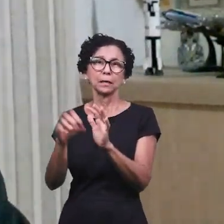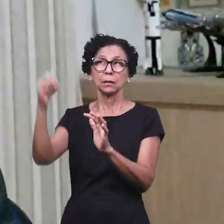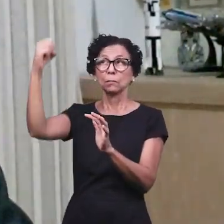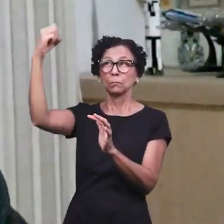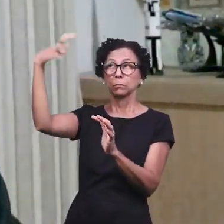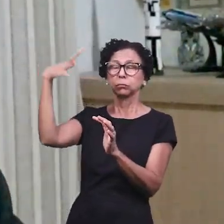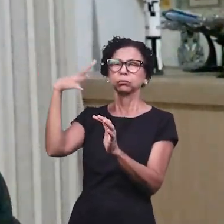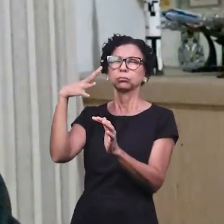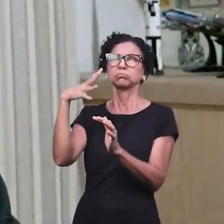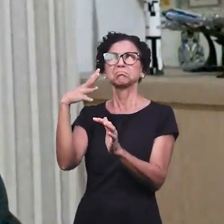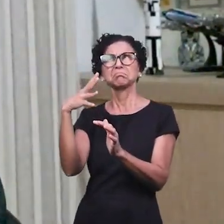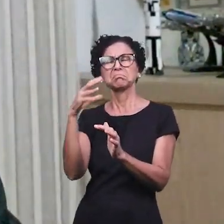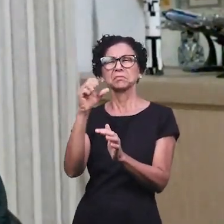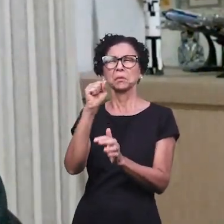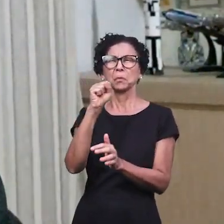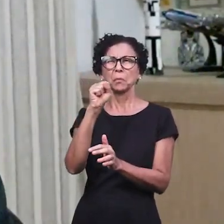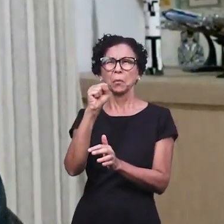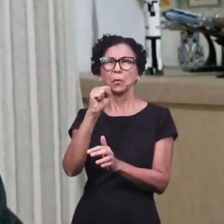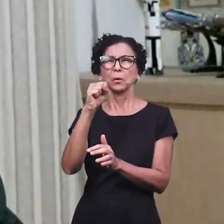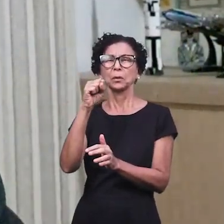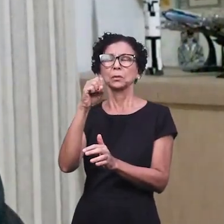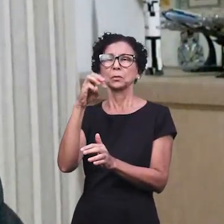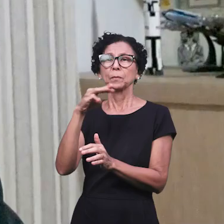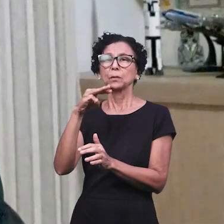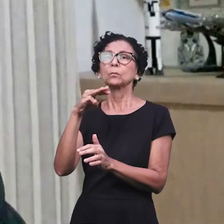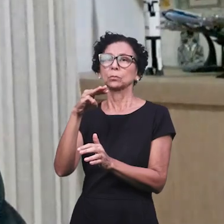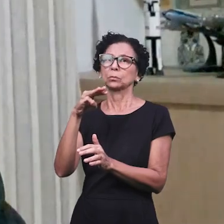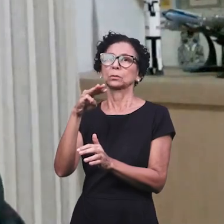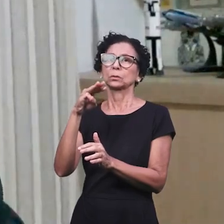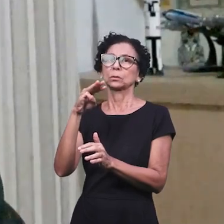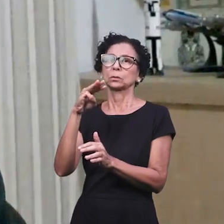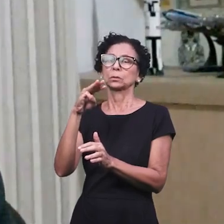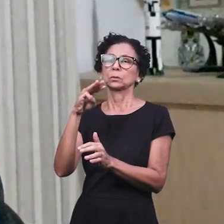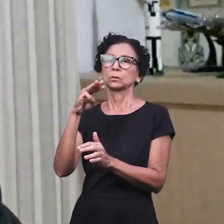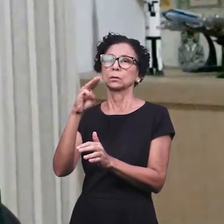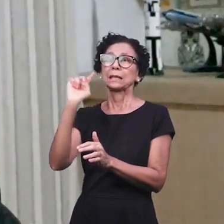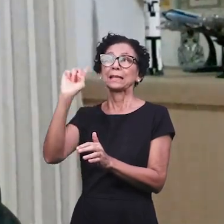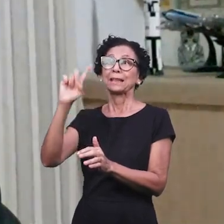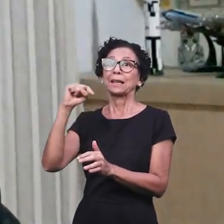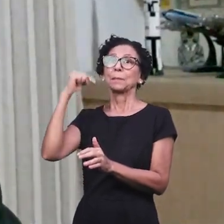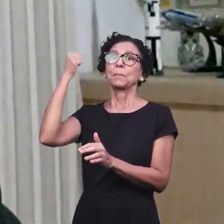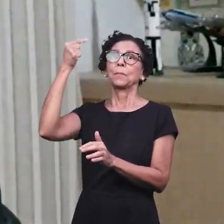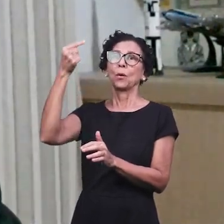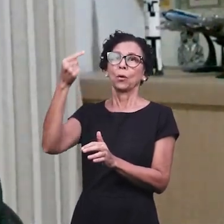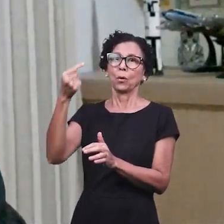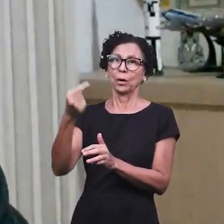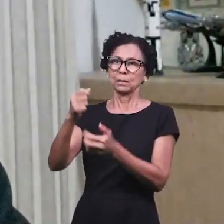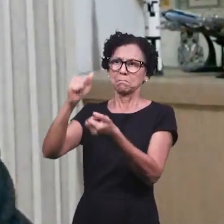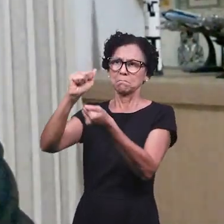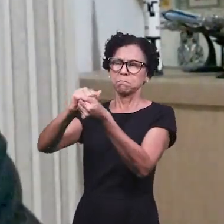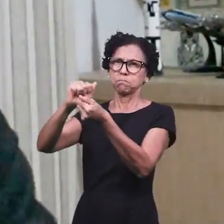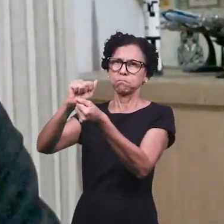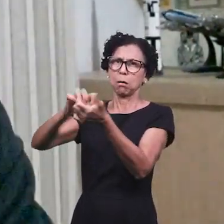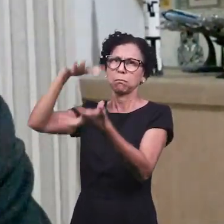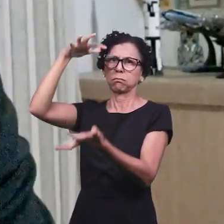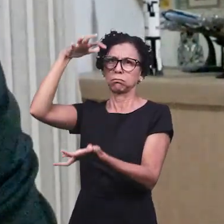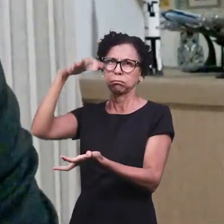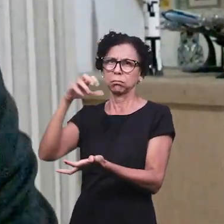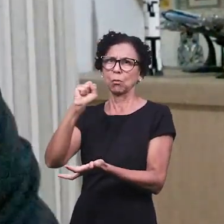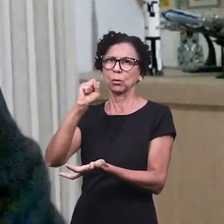devido à velocidade da luz, nós podemos ver isso 8 minutos, mais ou menos, depois que elas ocorrem. E elas